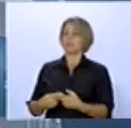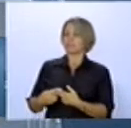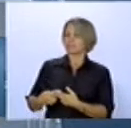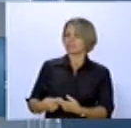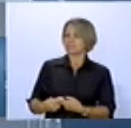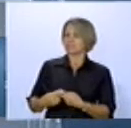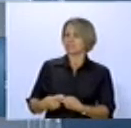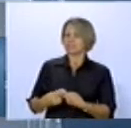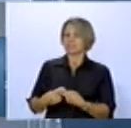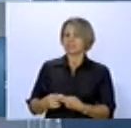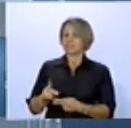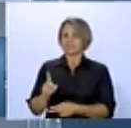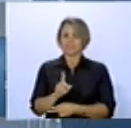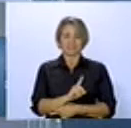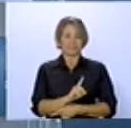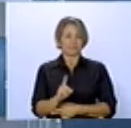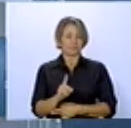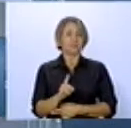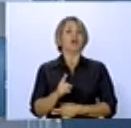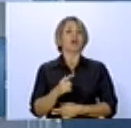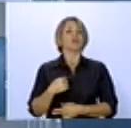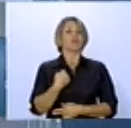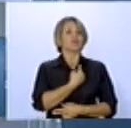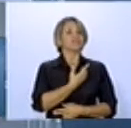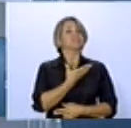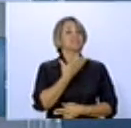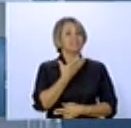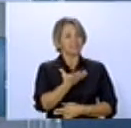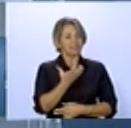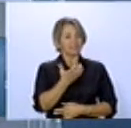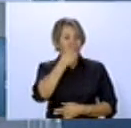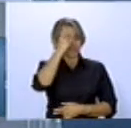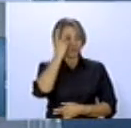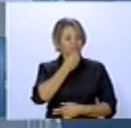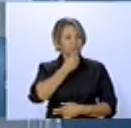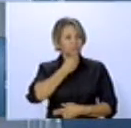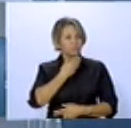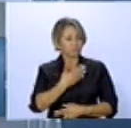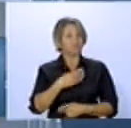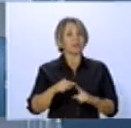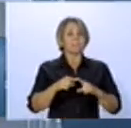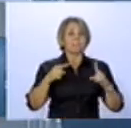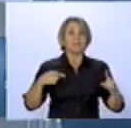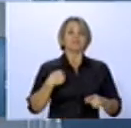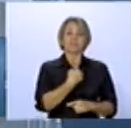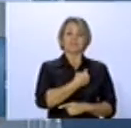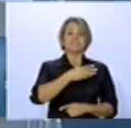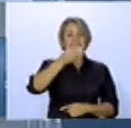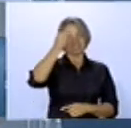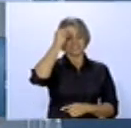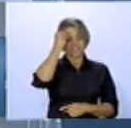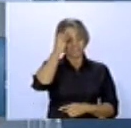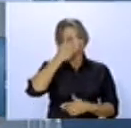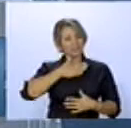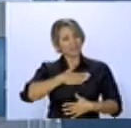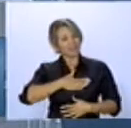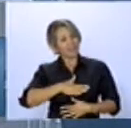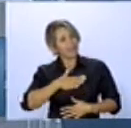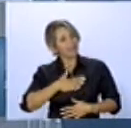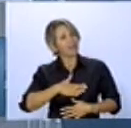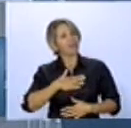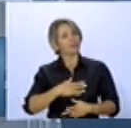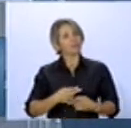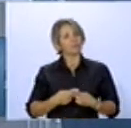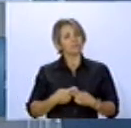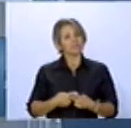Não não é isso que esperamos os homens porém nós entendemos esse estado passividade de mansidão